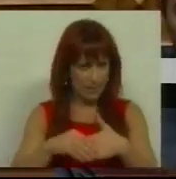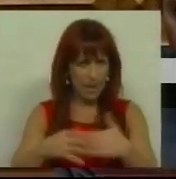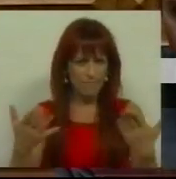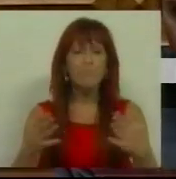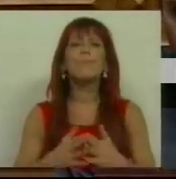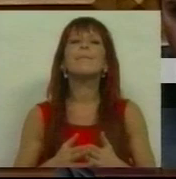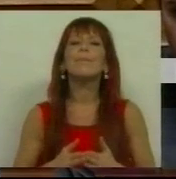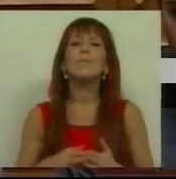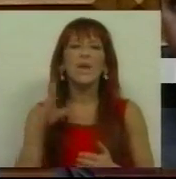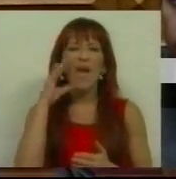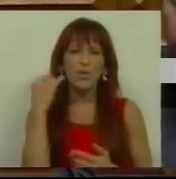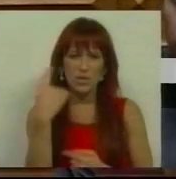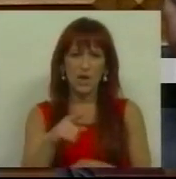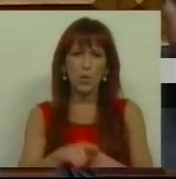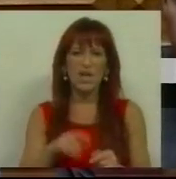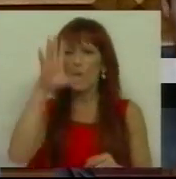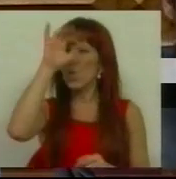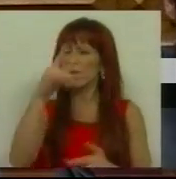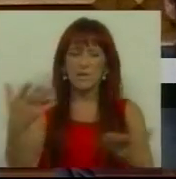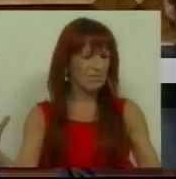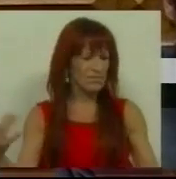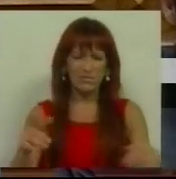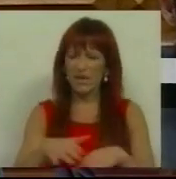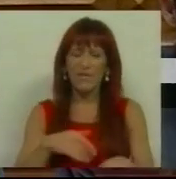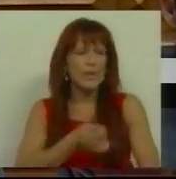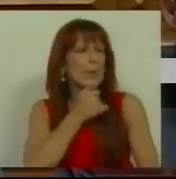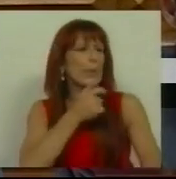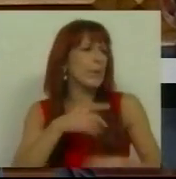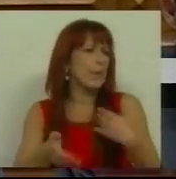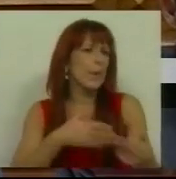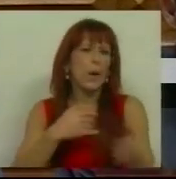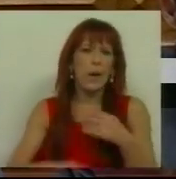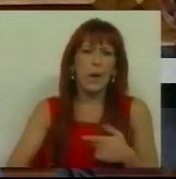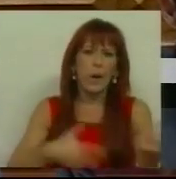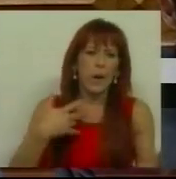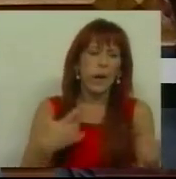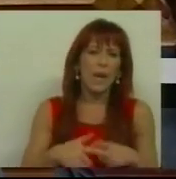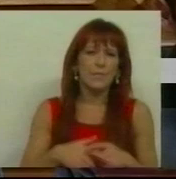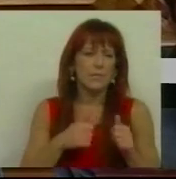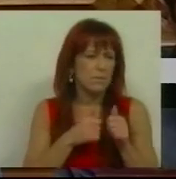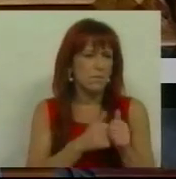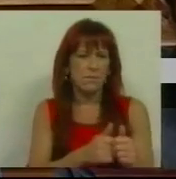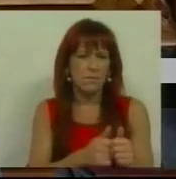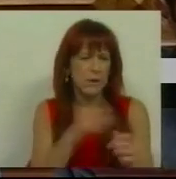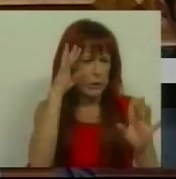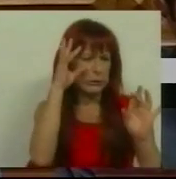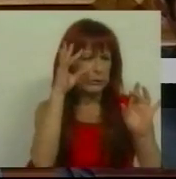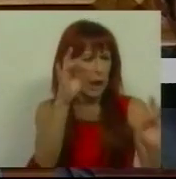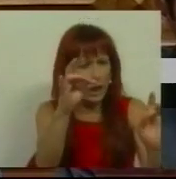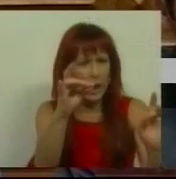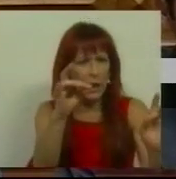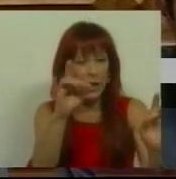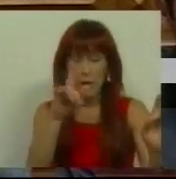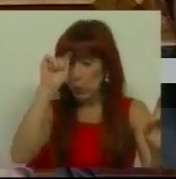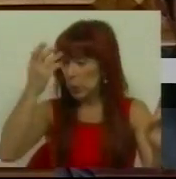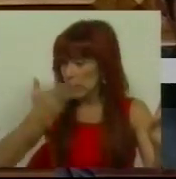É vergonhoso, este Governo fez o que quis, o que lhe apeteceu, perseguindo um fanatismo em